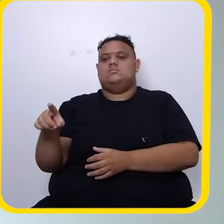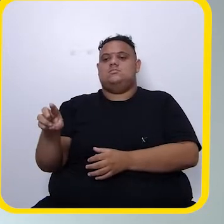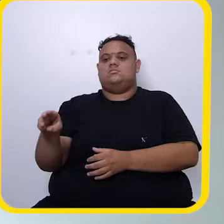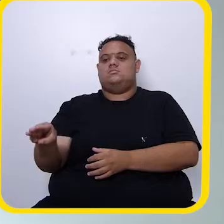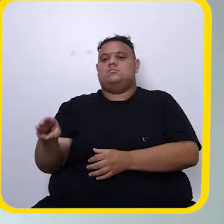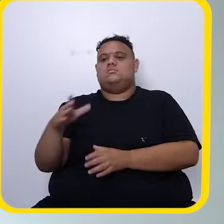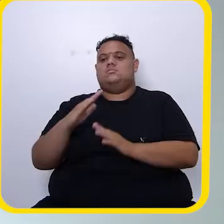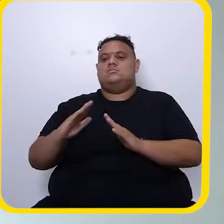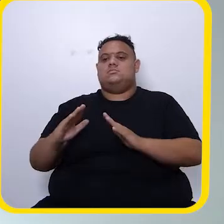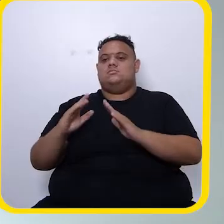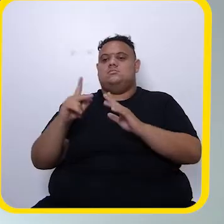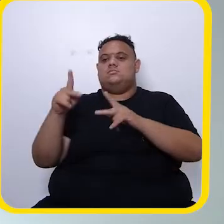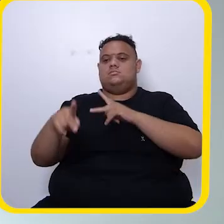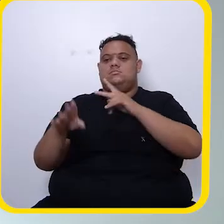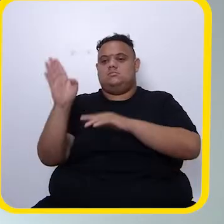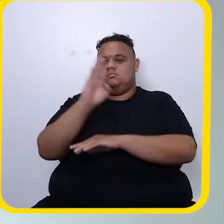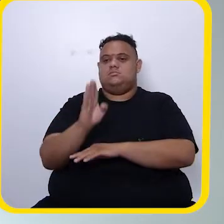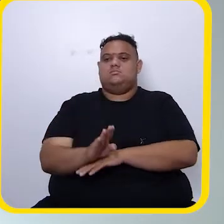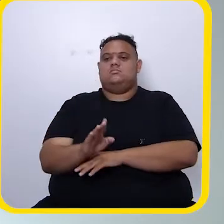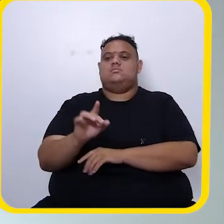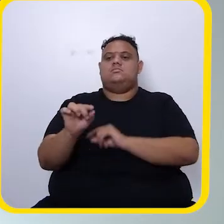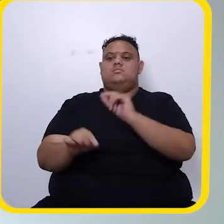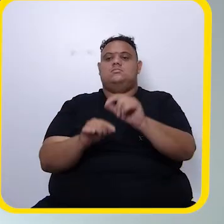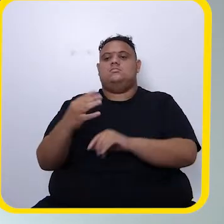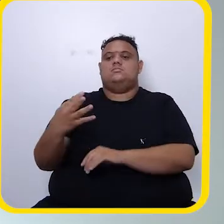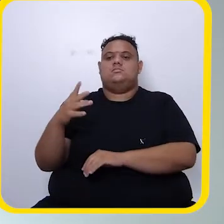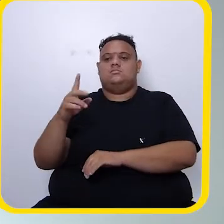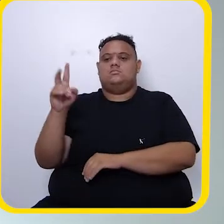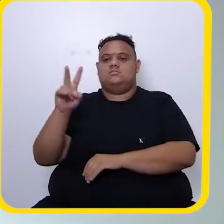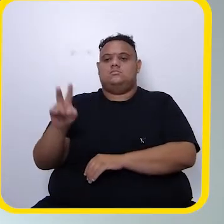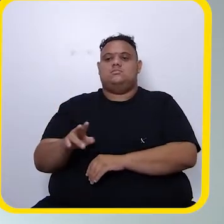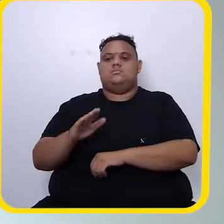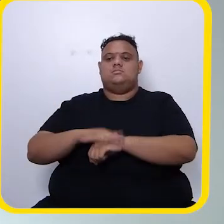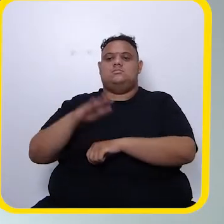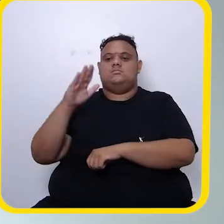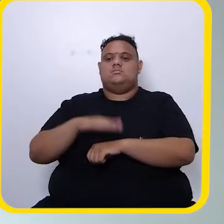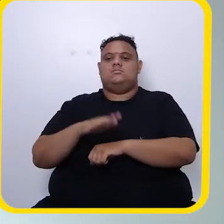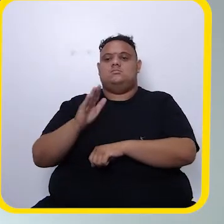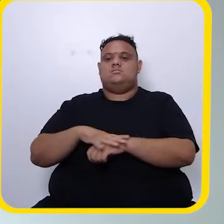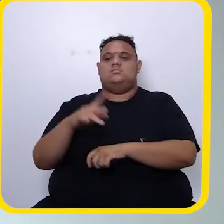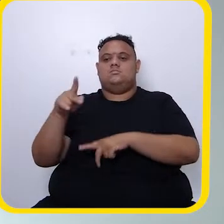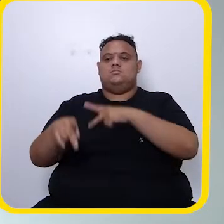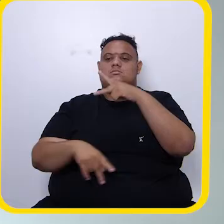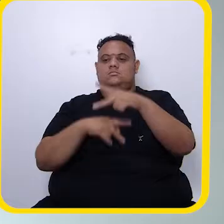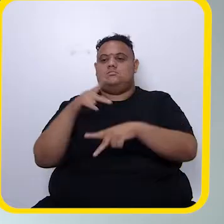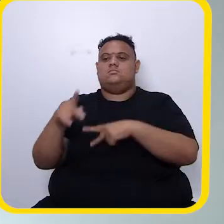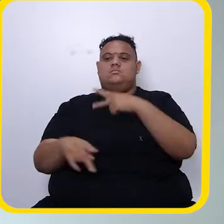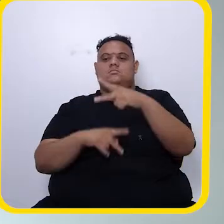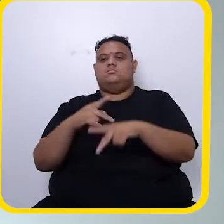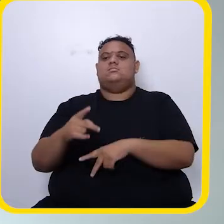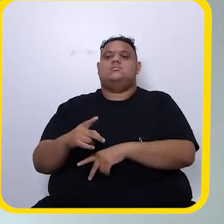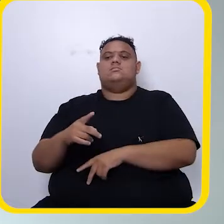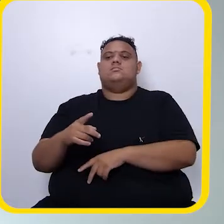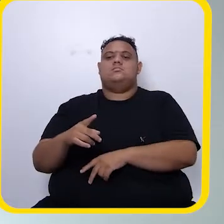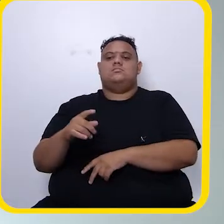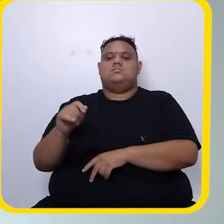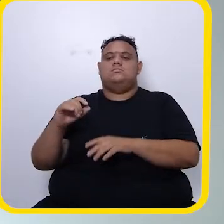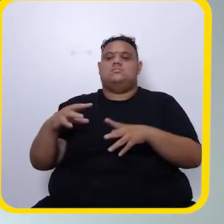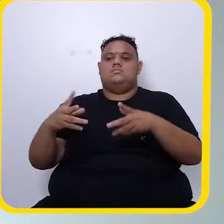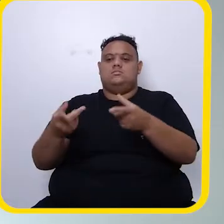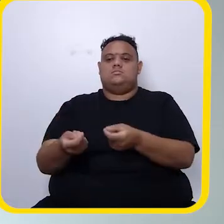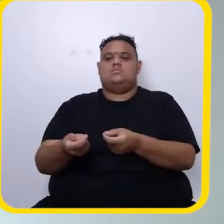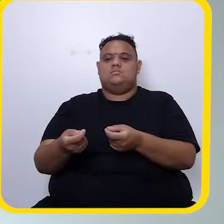de habitantes, ou seja, o Brasil aí é no mínimo 4 vezes maior em termos populacionais, né, do